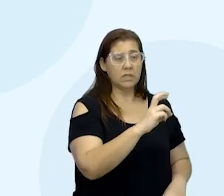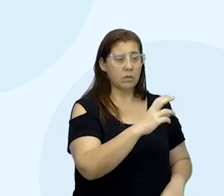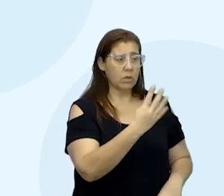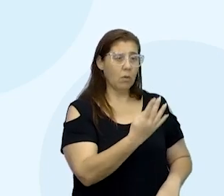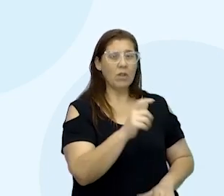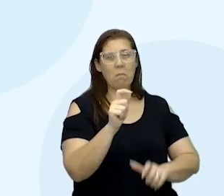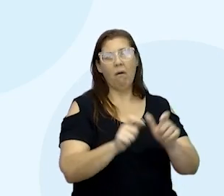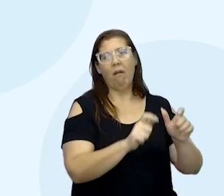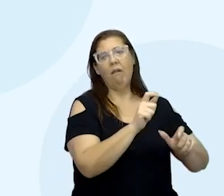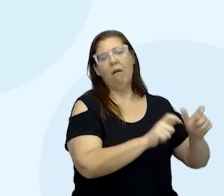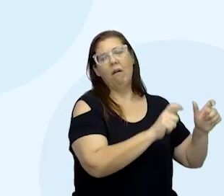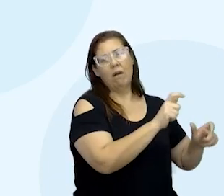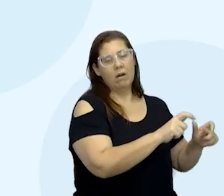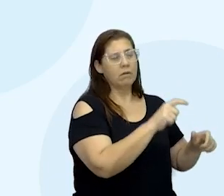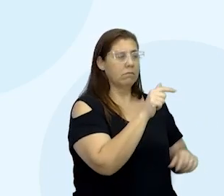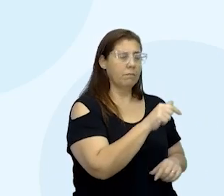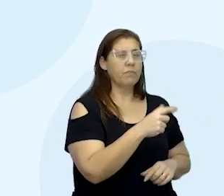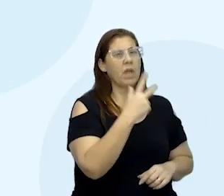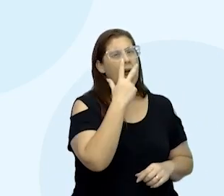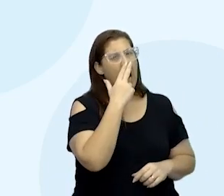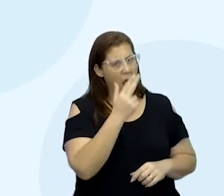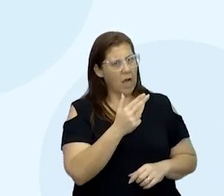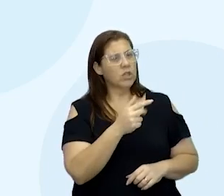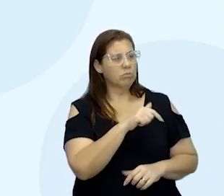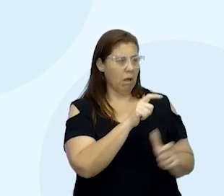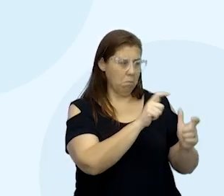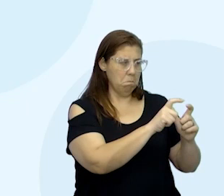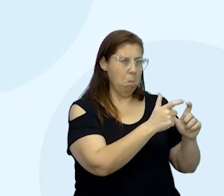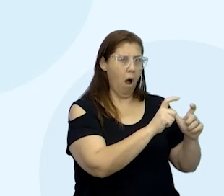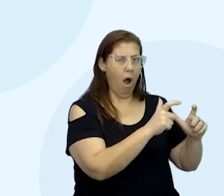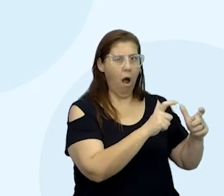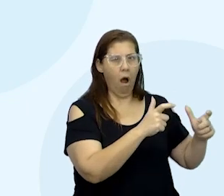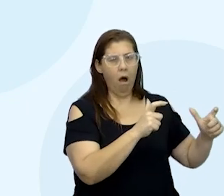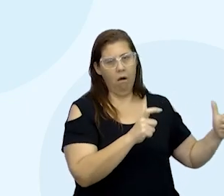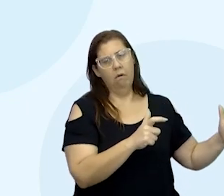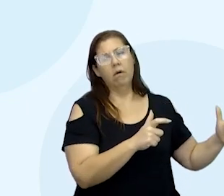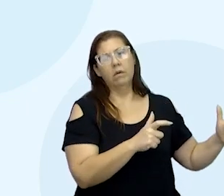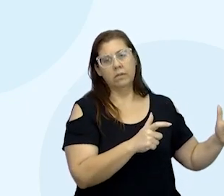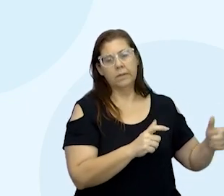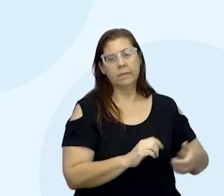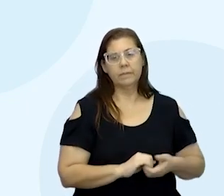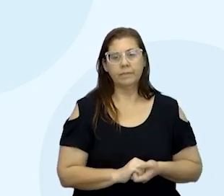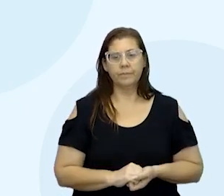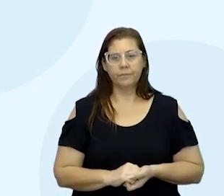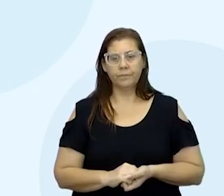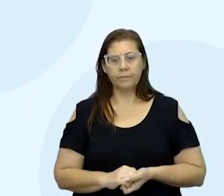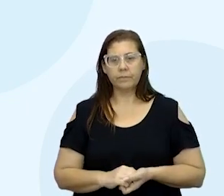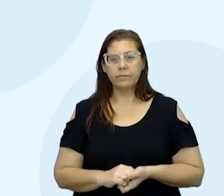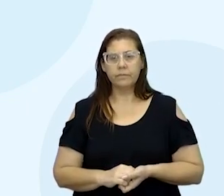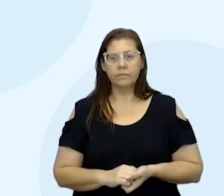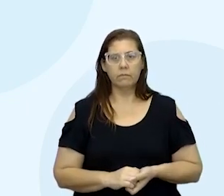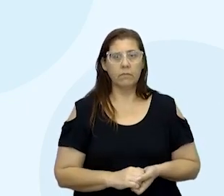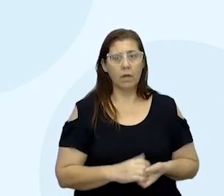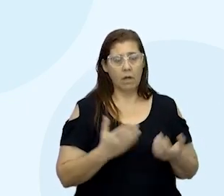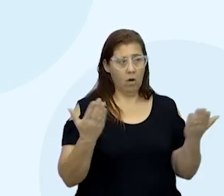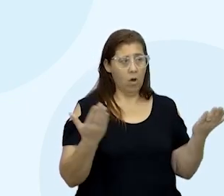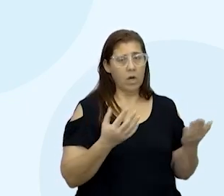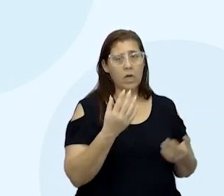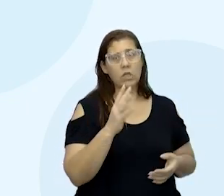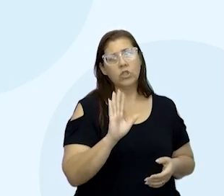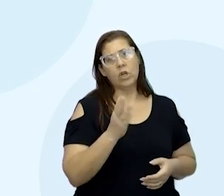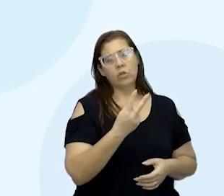4.354 pessoas, tá? Esse número deve ter aumentado, pois o censo, né, foi em 2010, né? Nós já estamos em